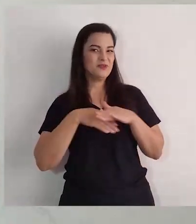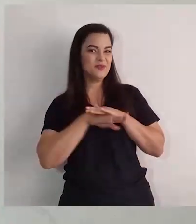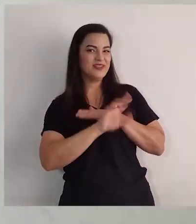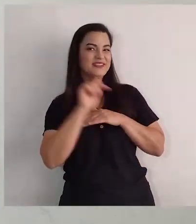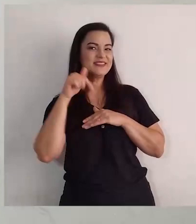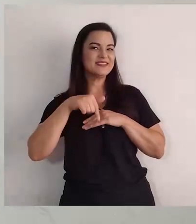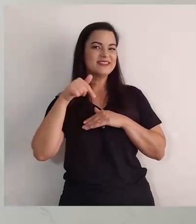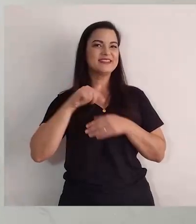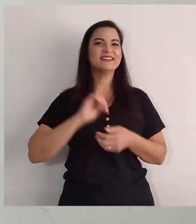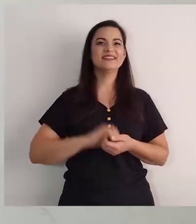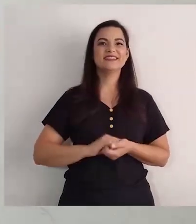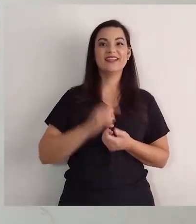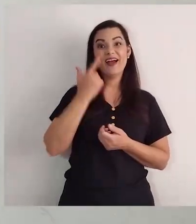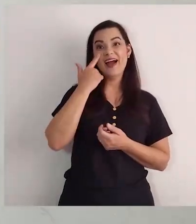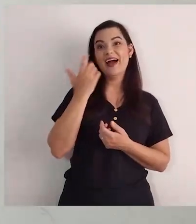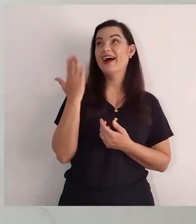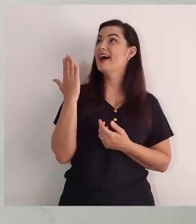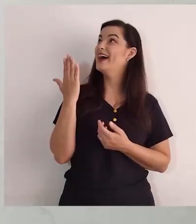olha.